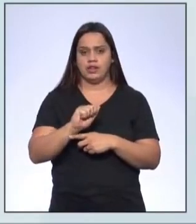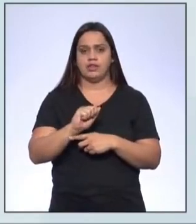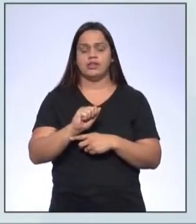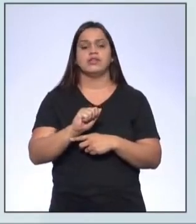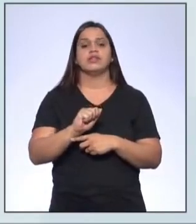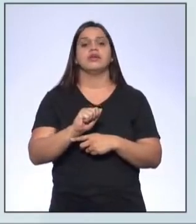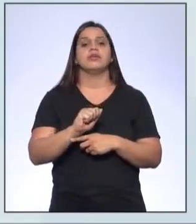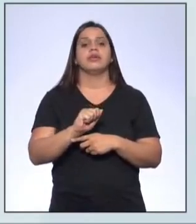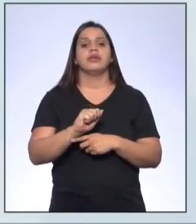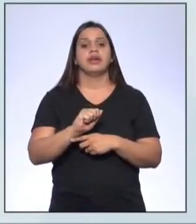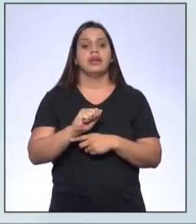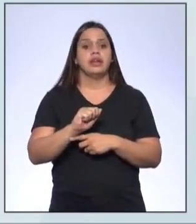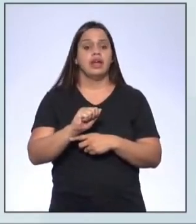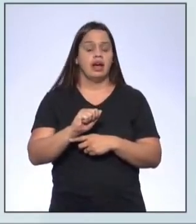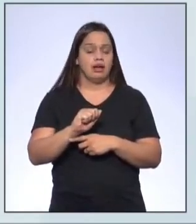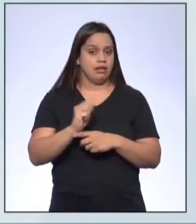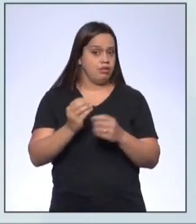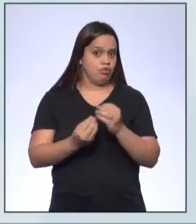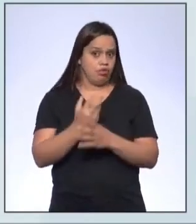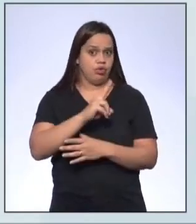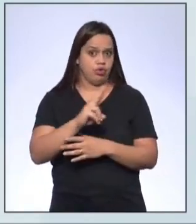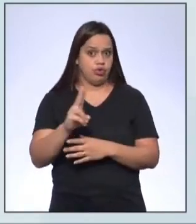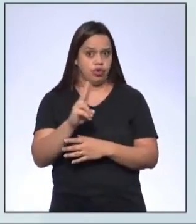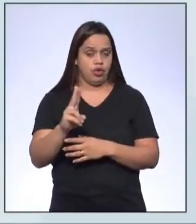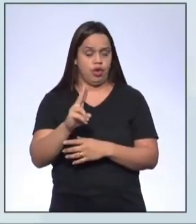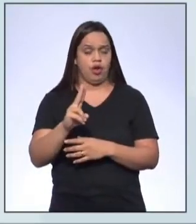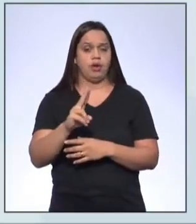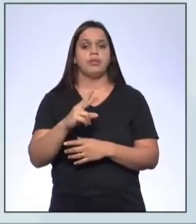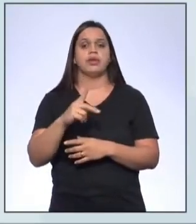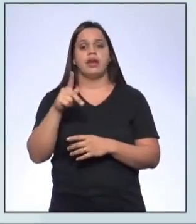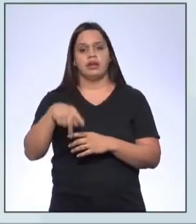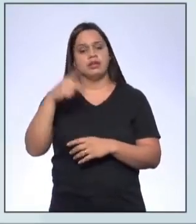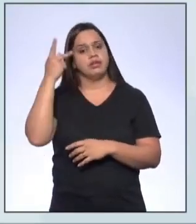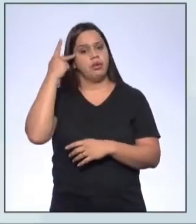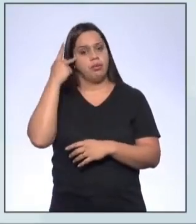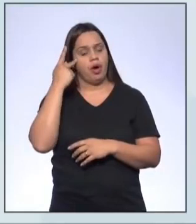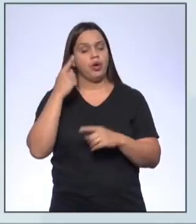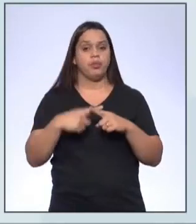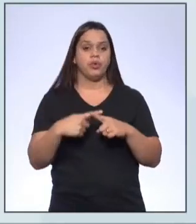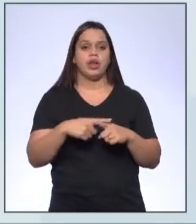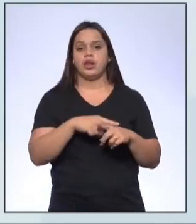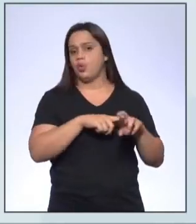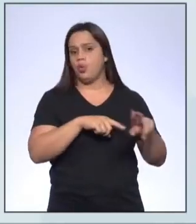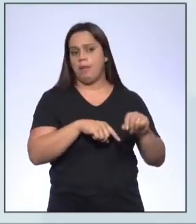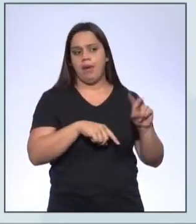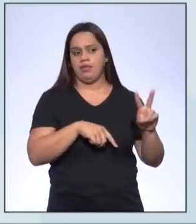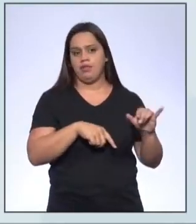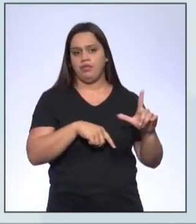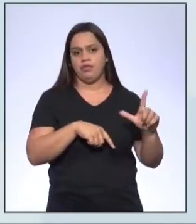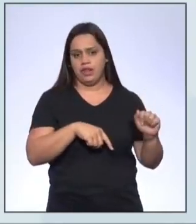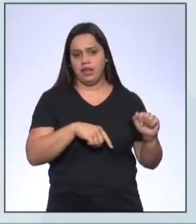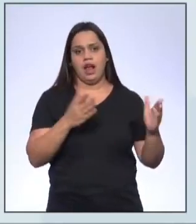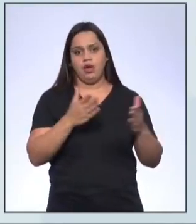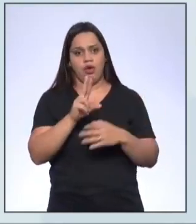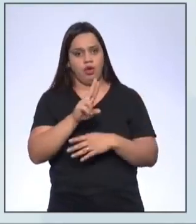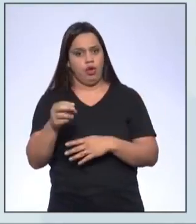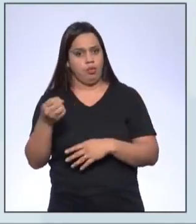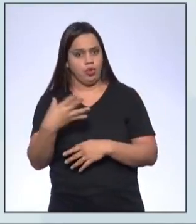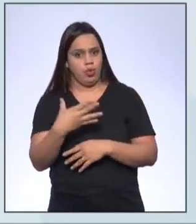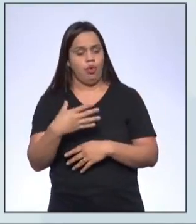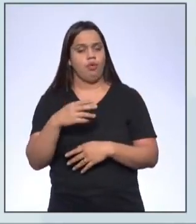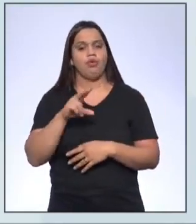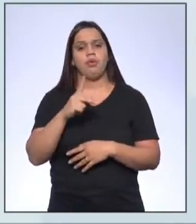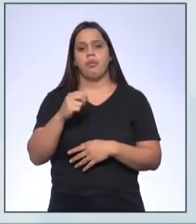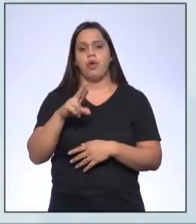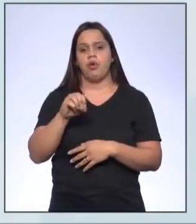vila e é conhecida como província, né, como outras regiões do Brasil. Né, então aí nós temos aí uma das